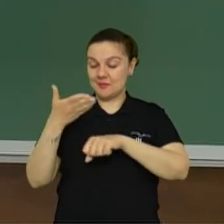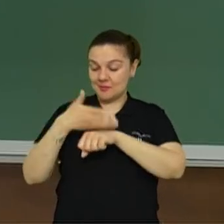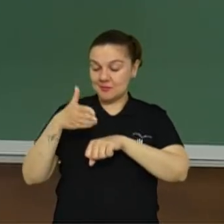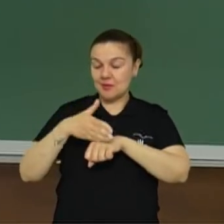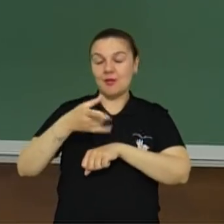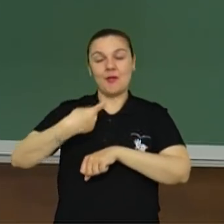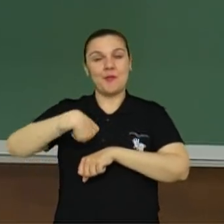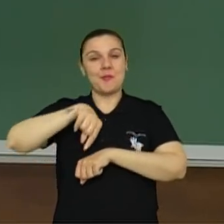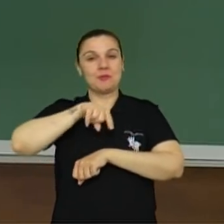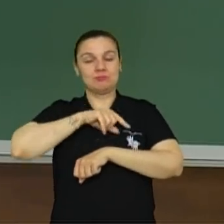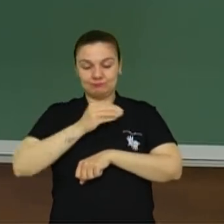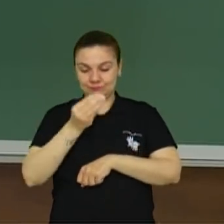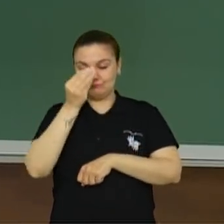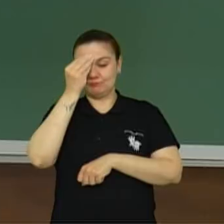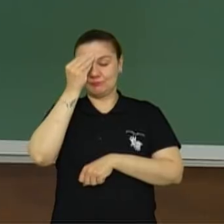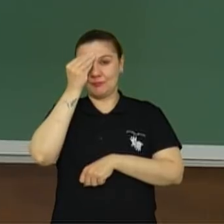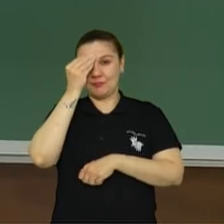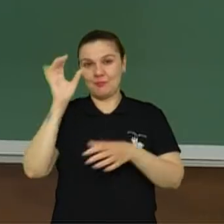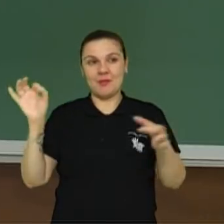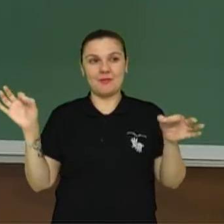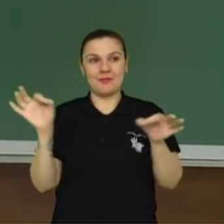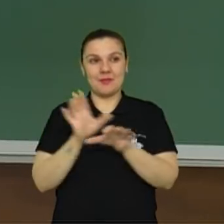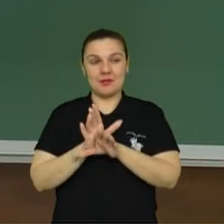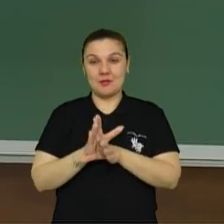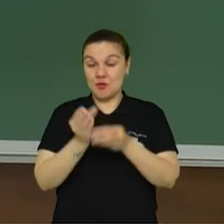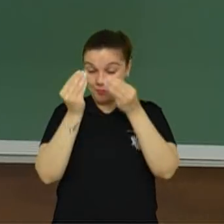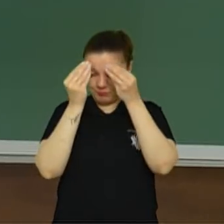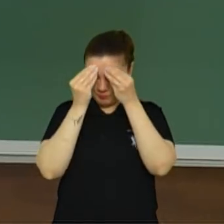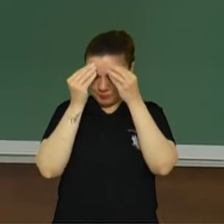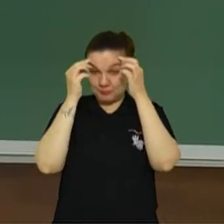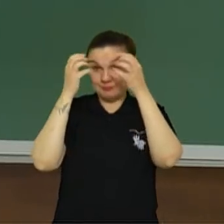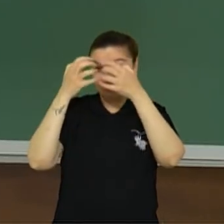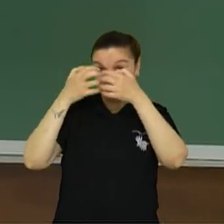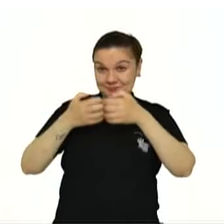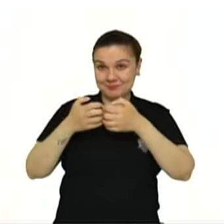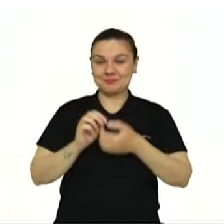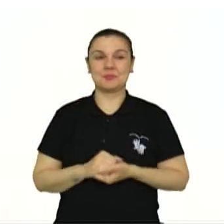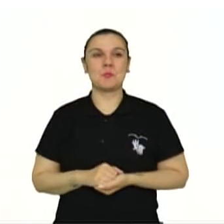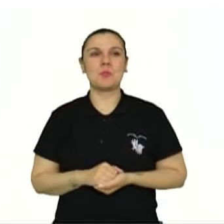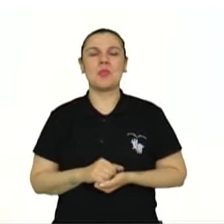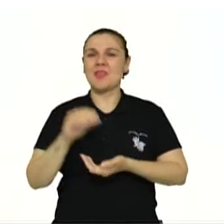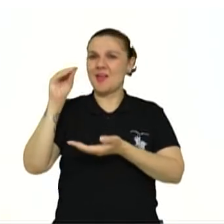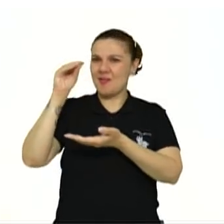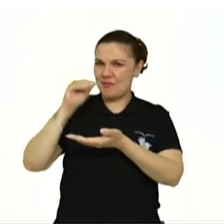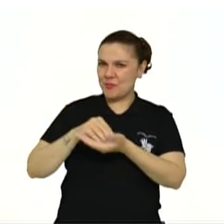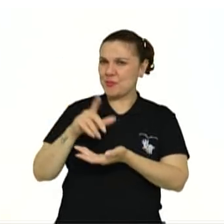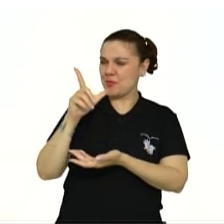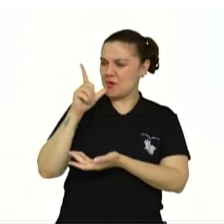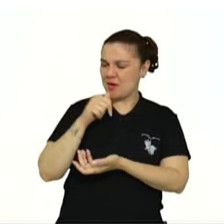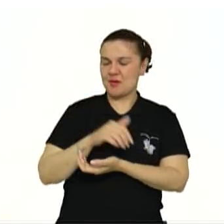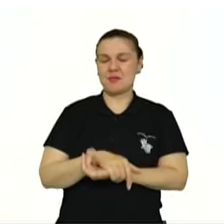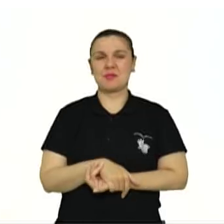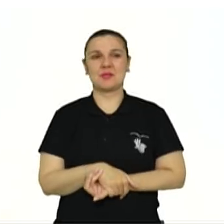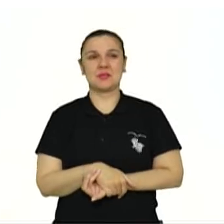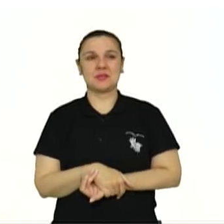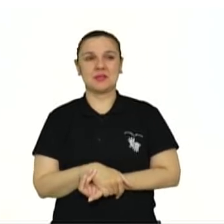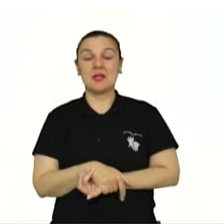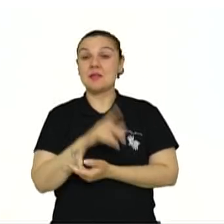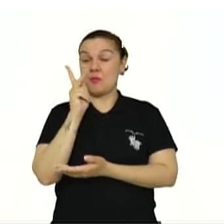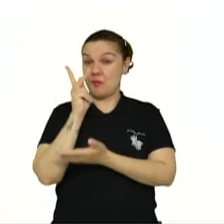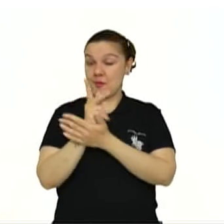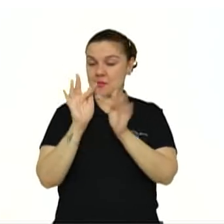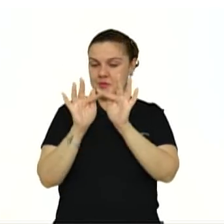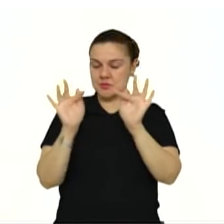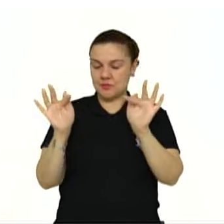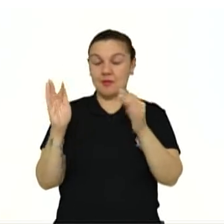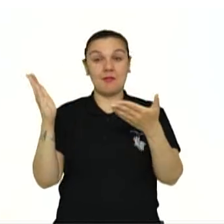para nós deixarmos esse conteúdo bem fixo na nossa mente, tá? Faltou água, né? Então essa mesma